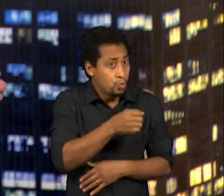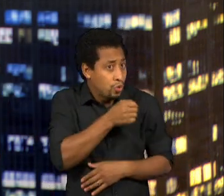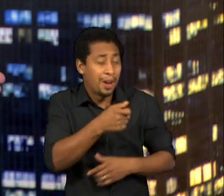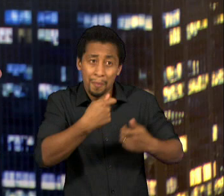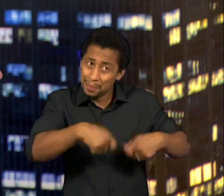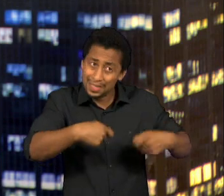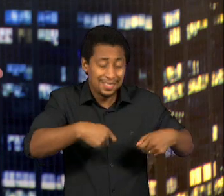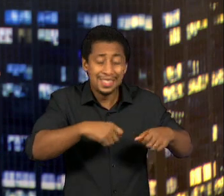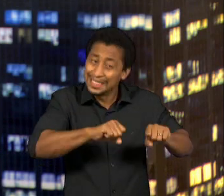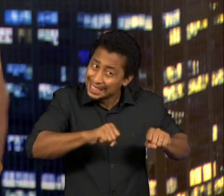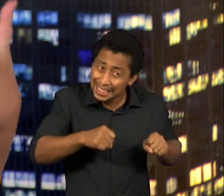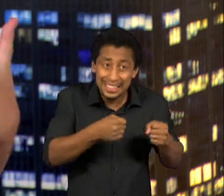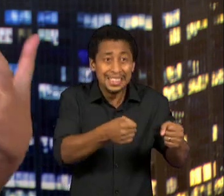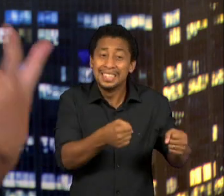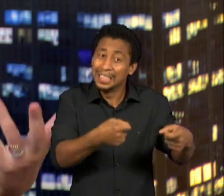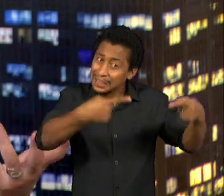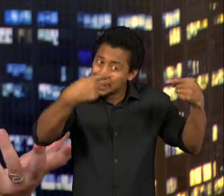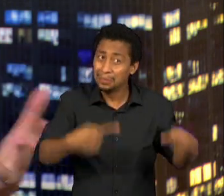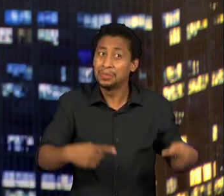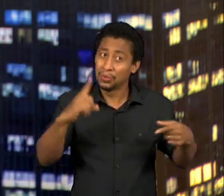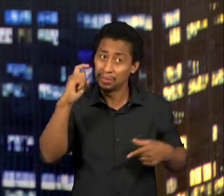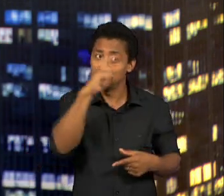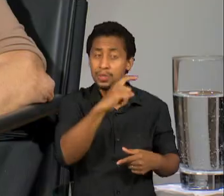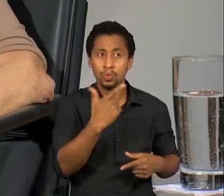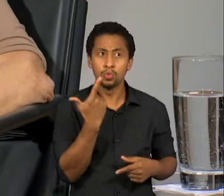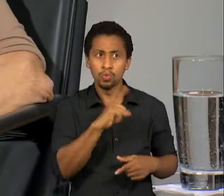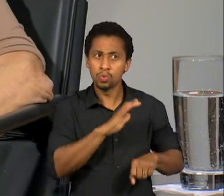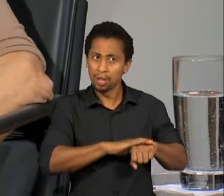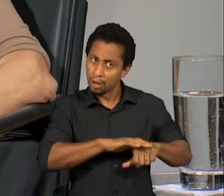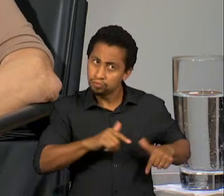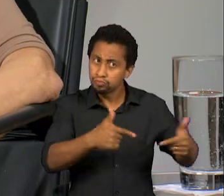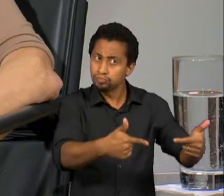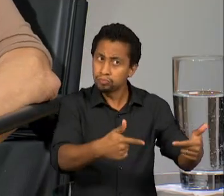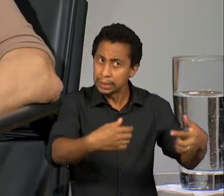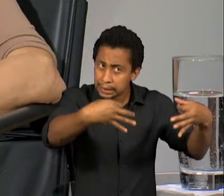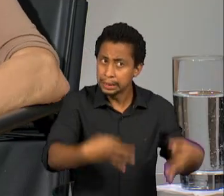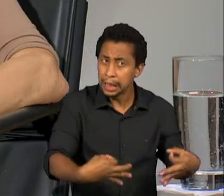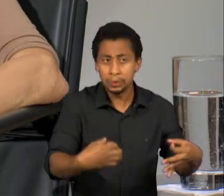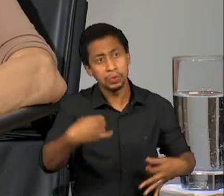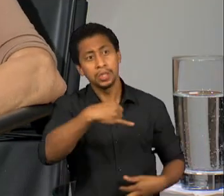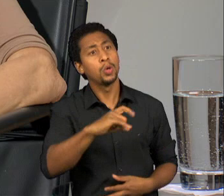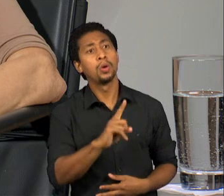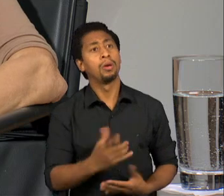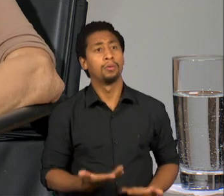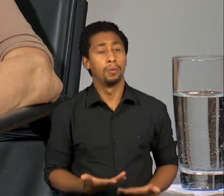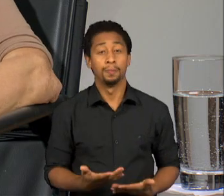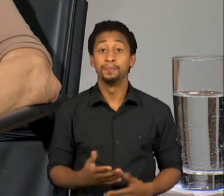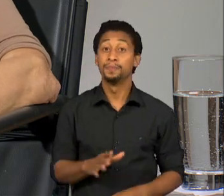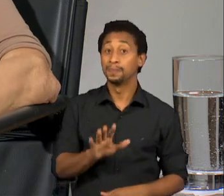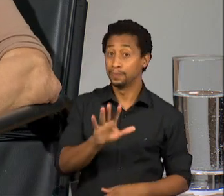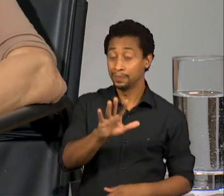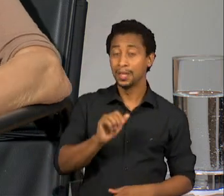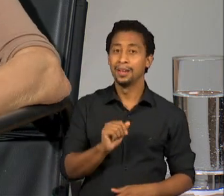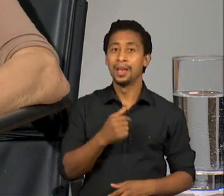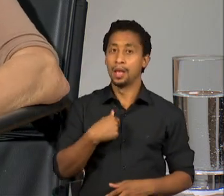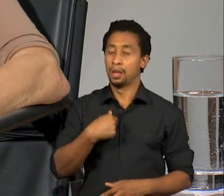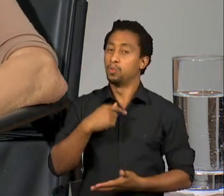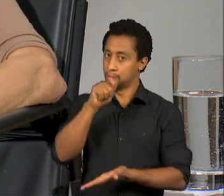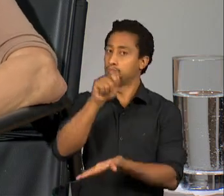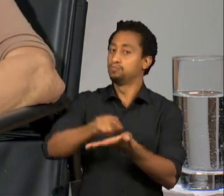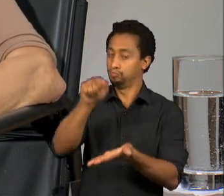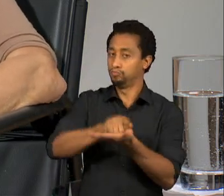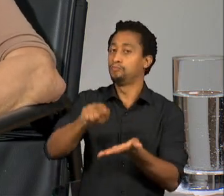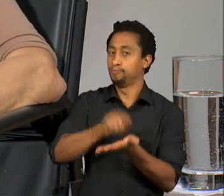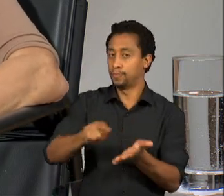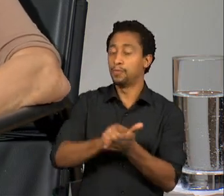sentido? Estamos respondendo de uma forma satisfatória? Olha, eu escrevi um livro em 18, atualizei